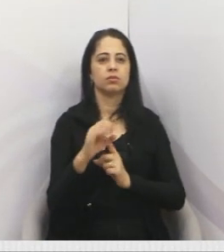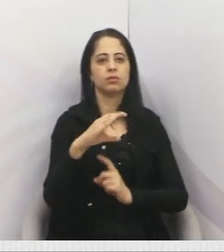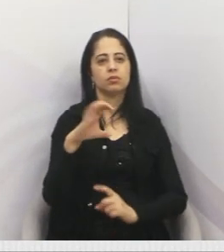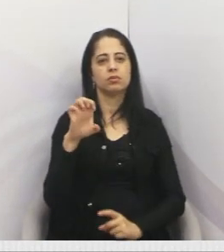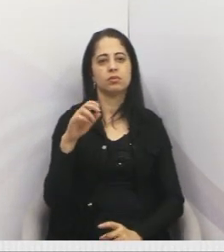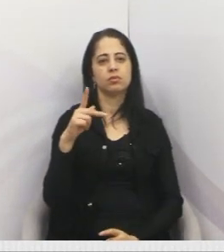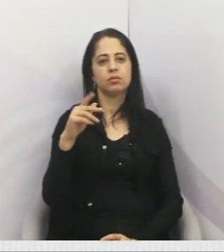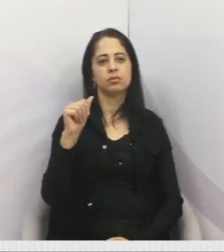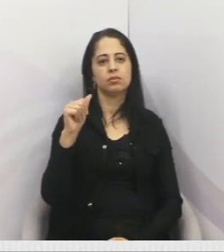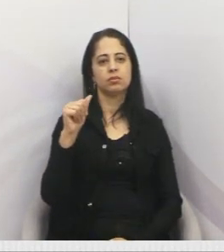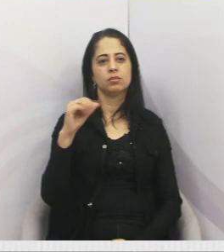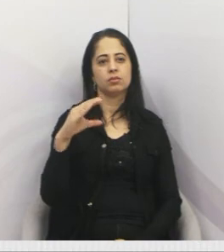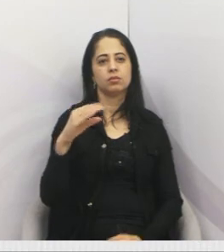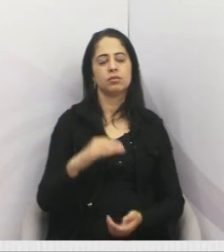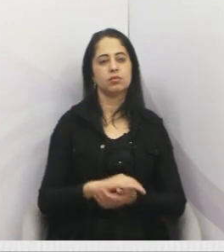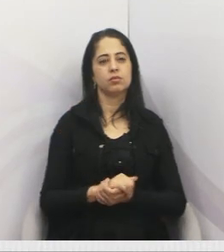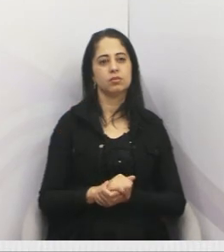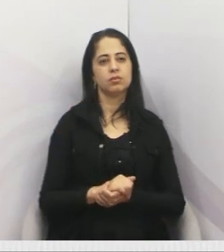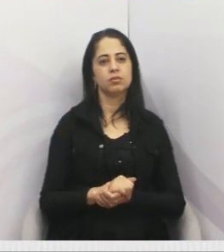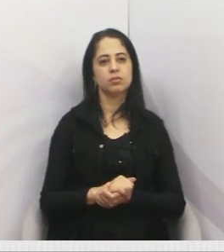CEPAC.